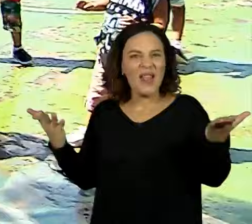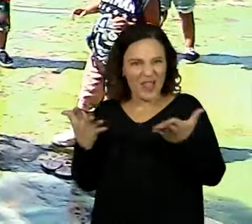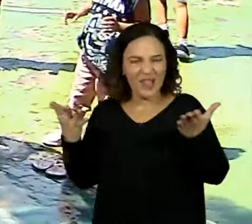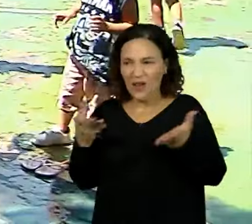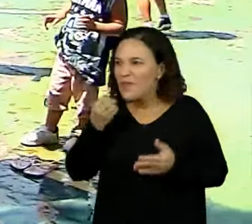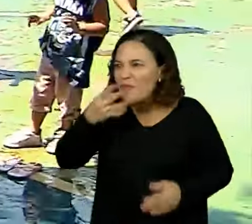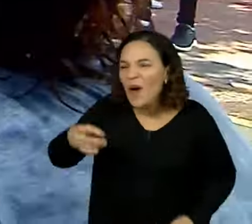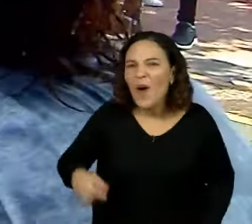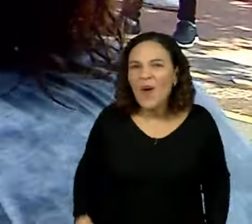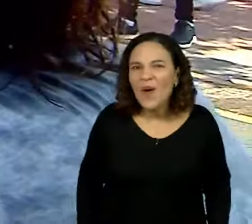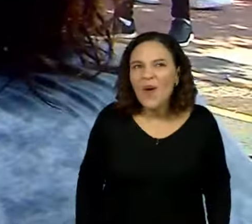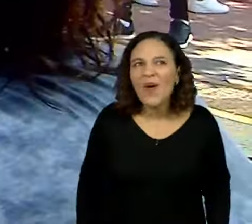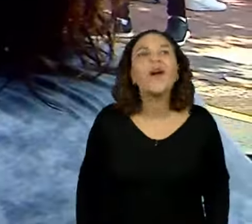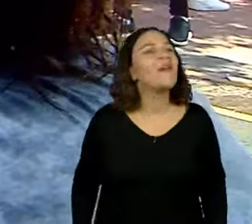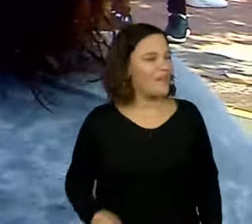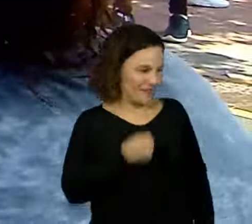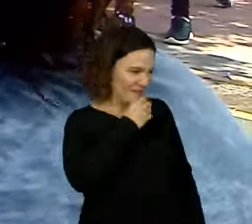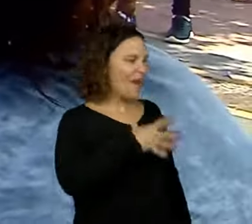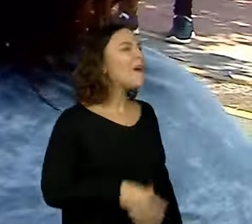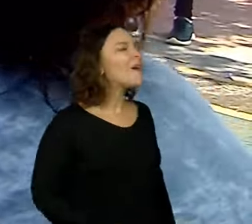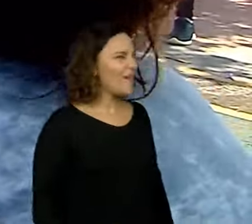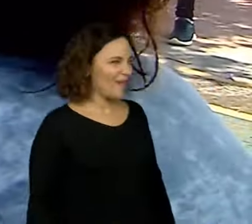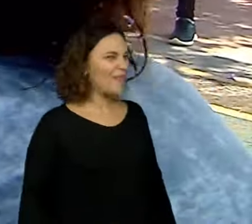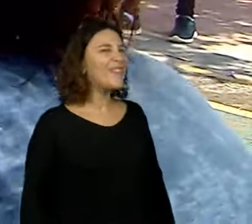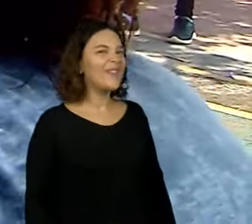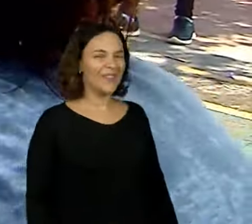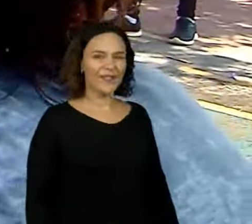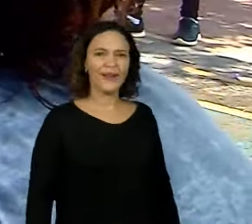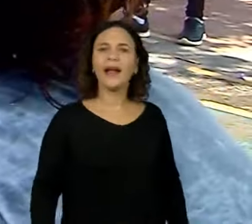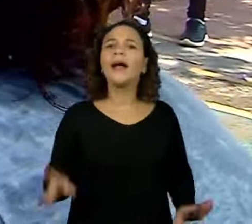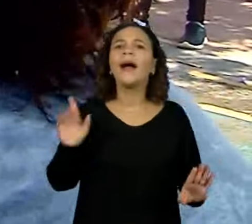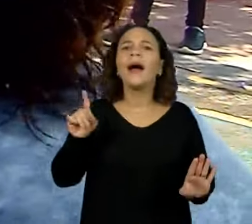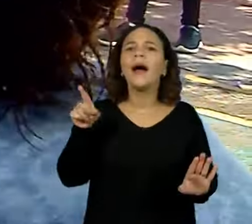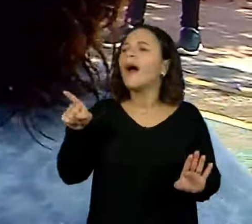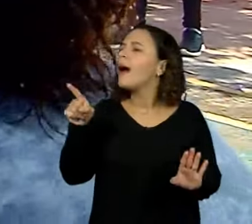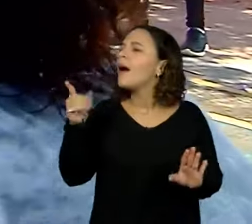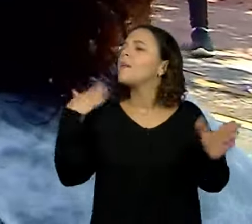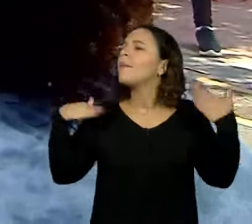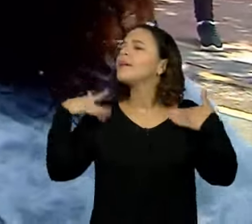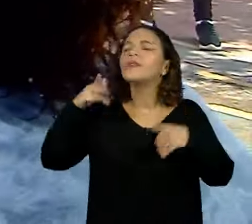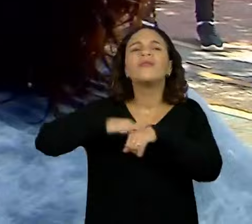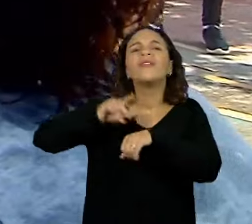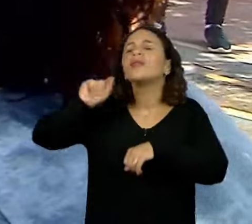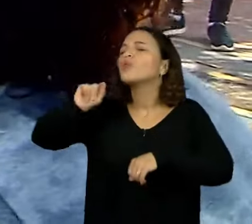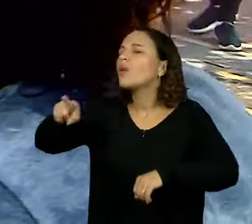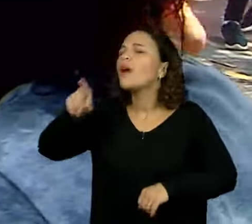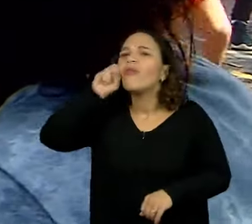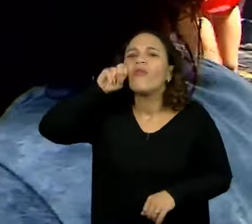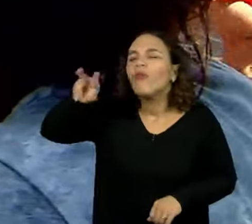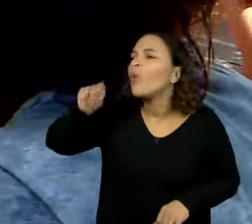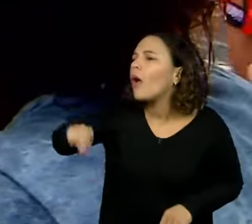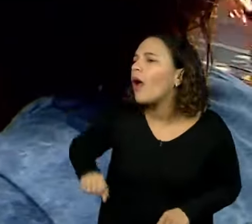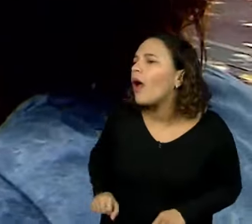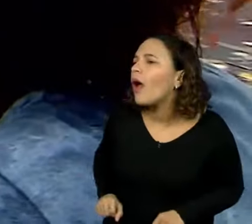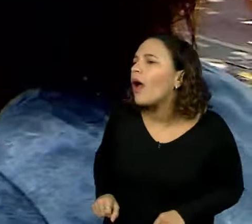ou não foi? Foi bom. O que que aconteceu no passeio? O que que você viu lá na rua?